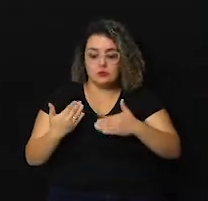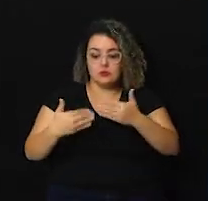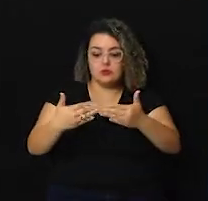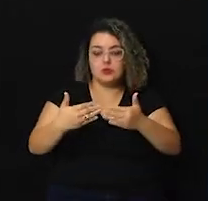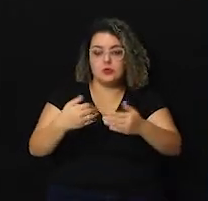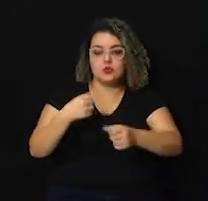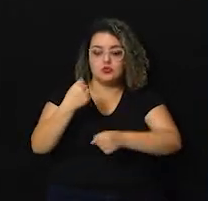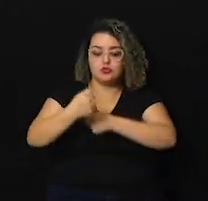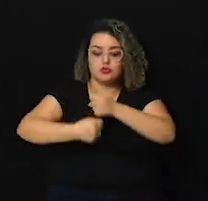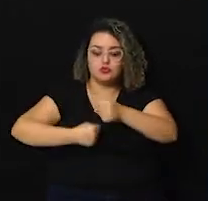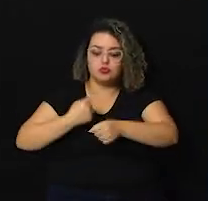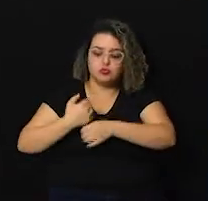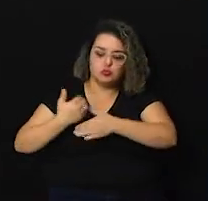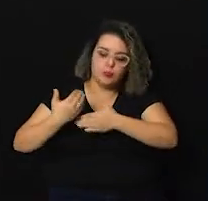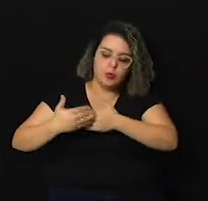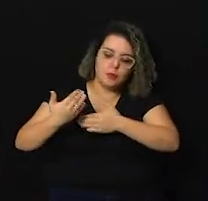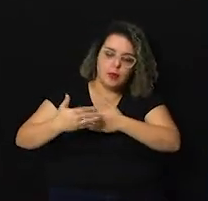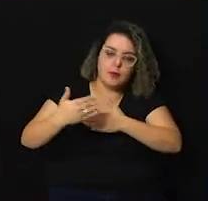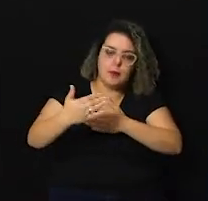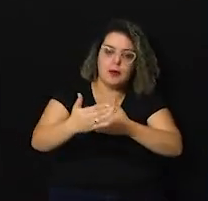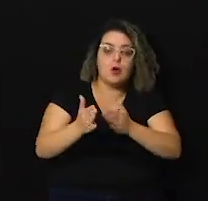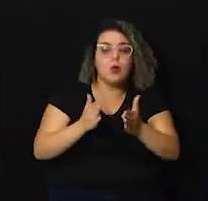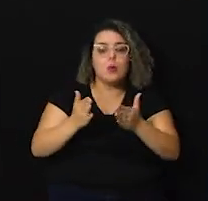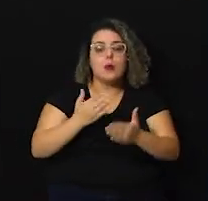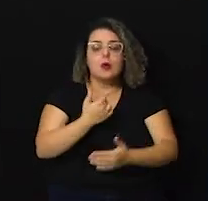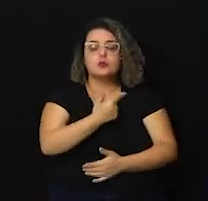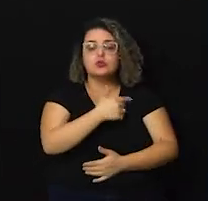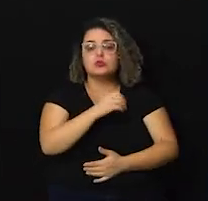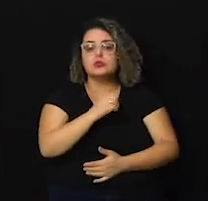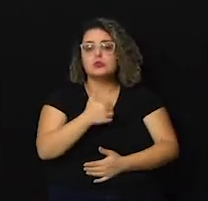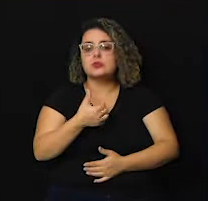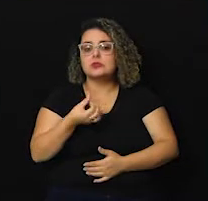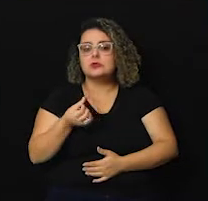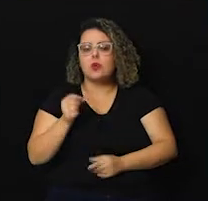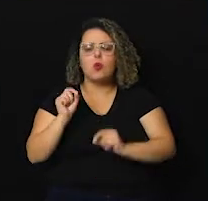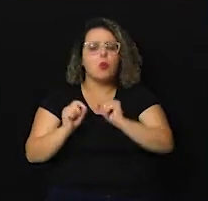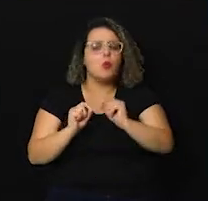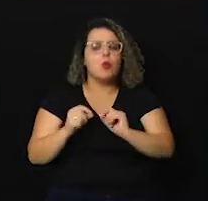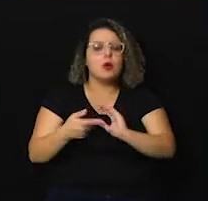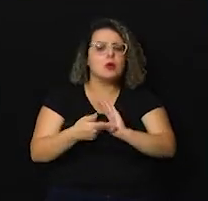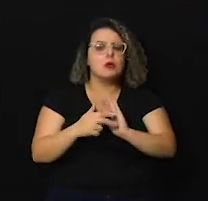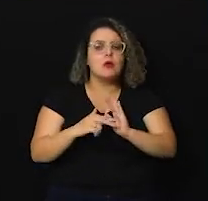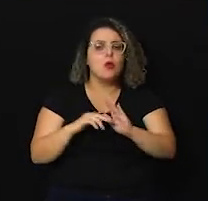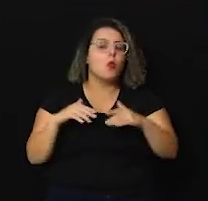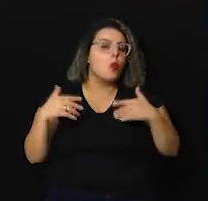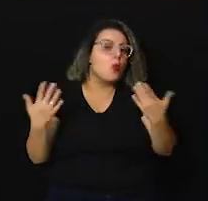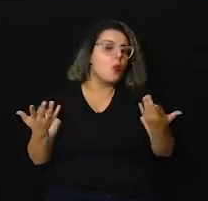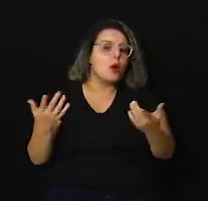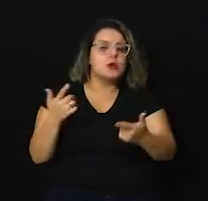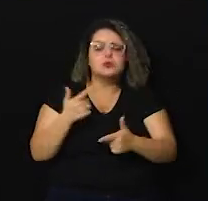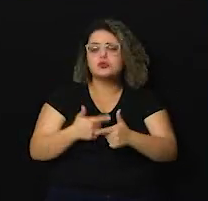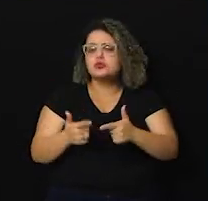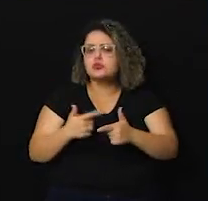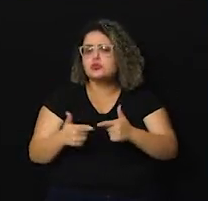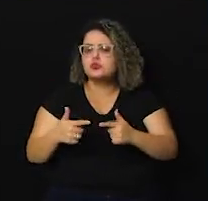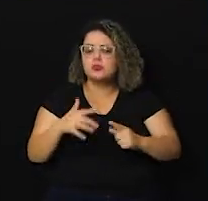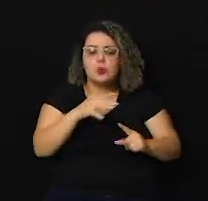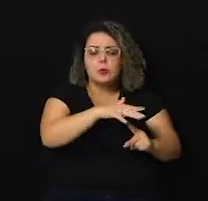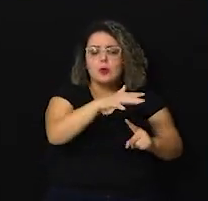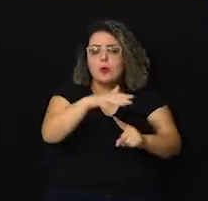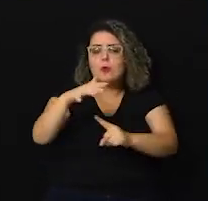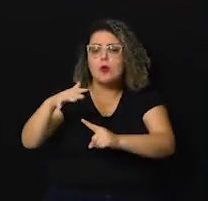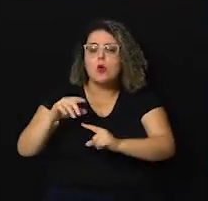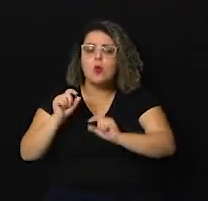a ano no país desde 2016. Mas o que isso significa? Quais os problemas ambientais? O que